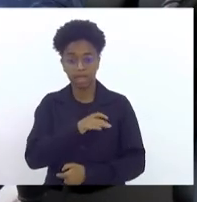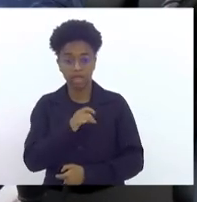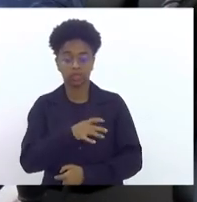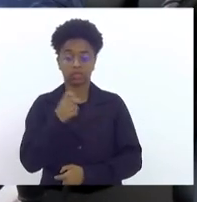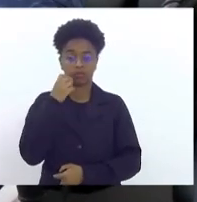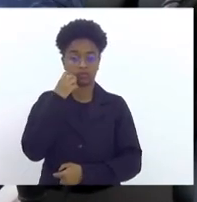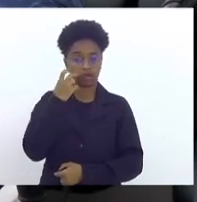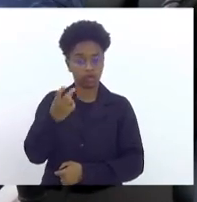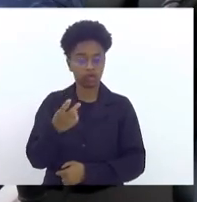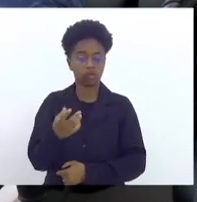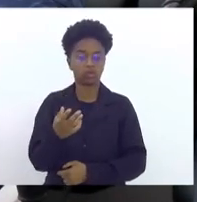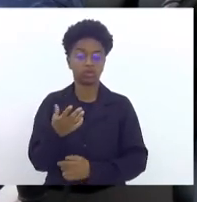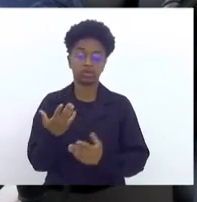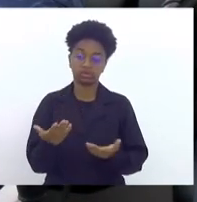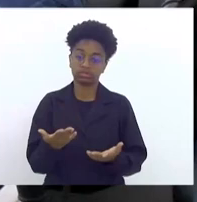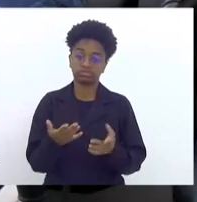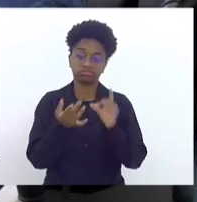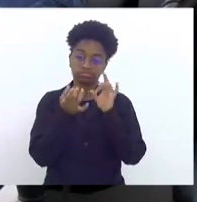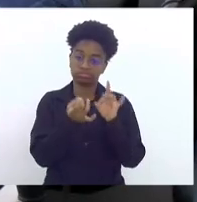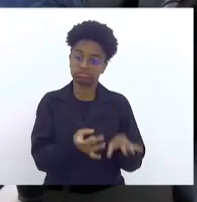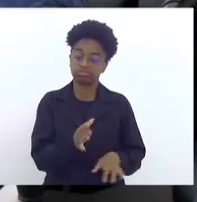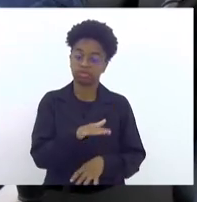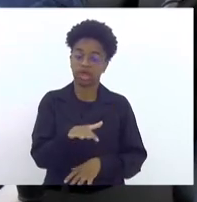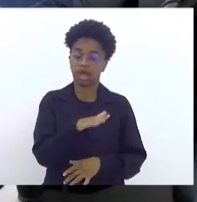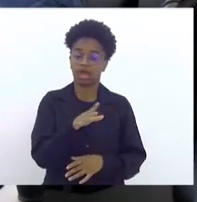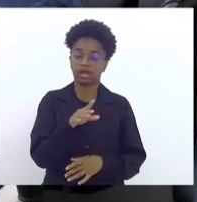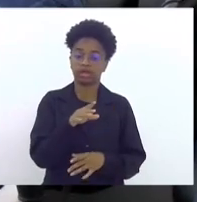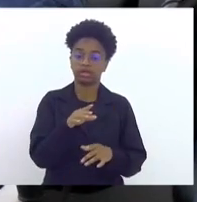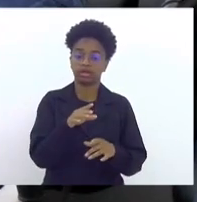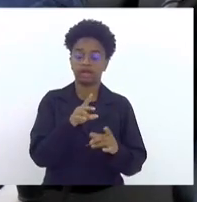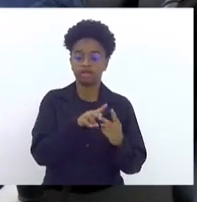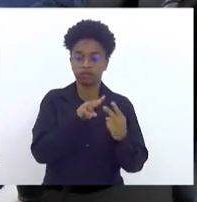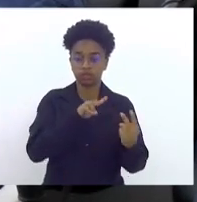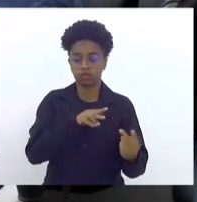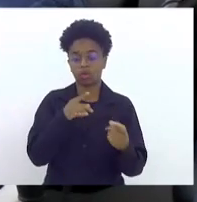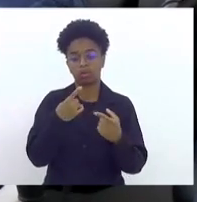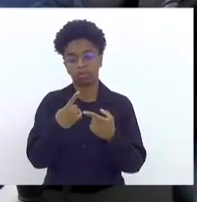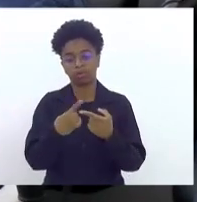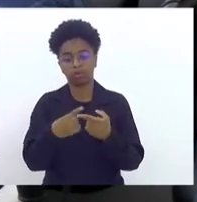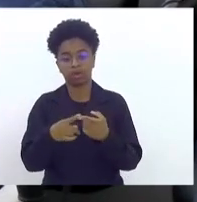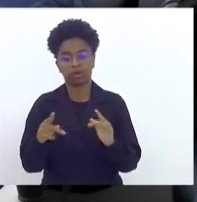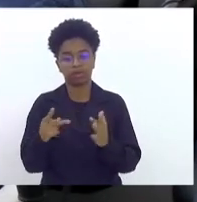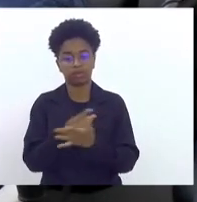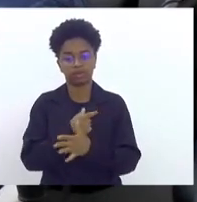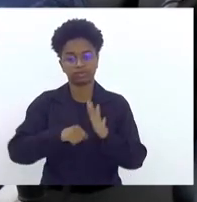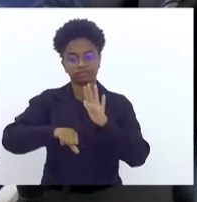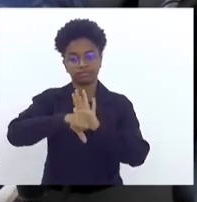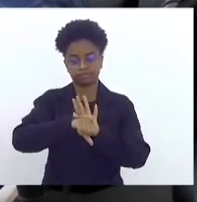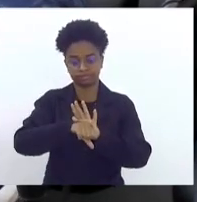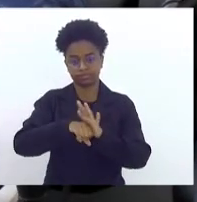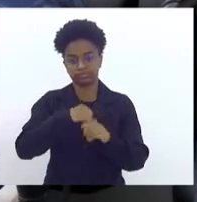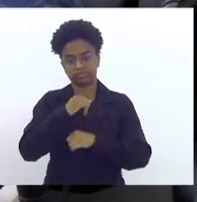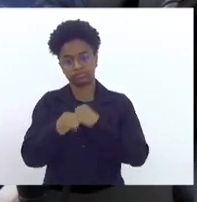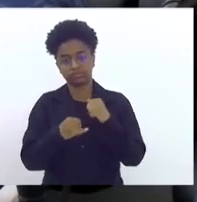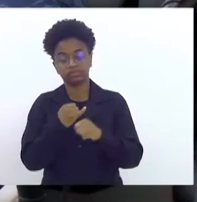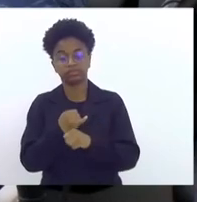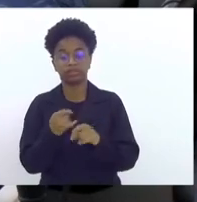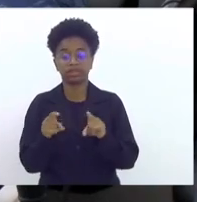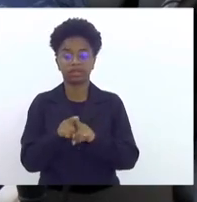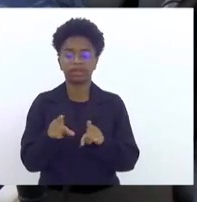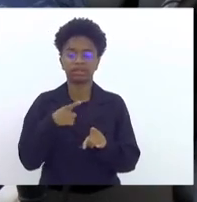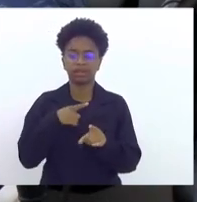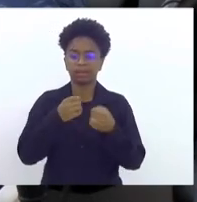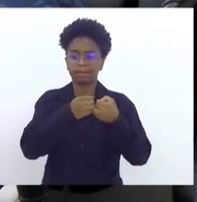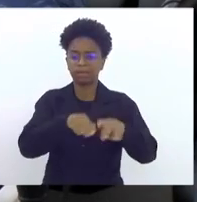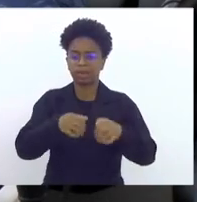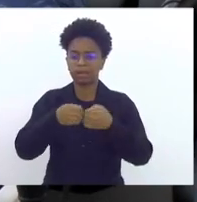elas acabam saindo da esfera digital condição vítimas desses crimes cibernéticos e repito isso acarreta uma série